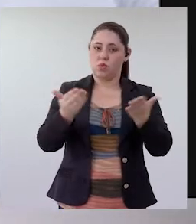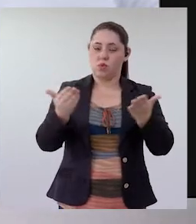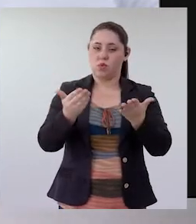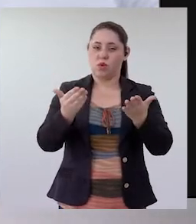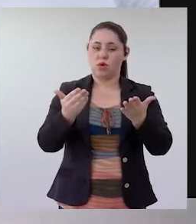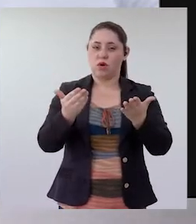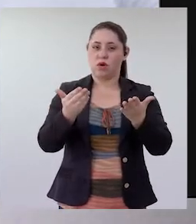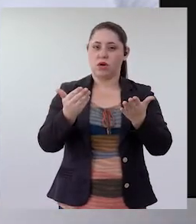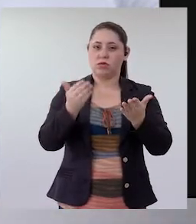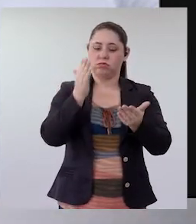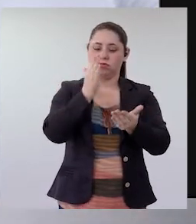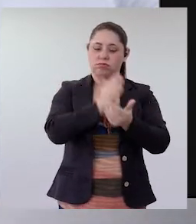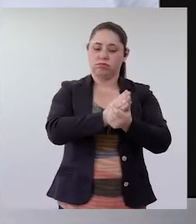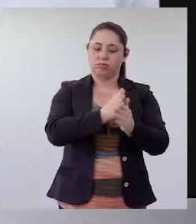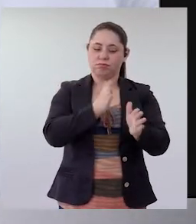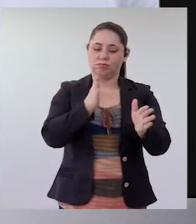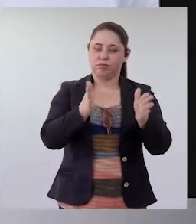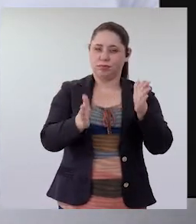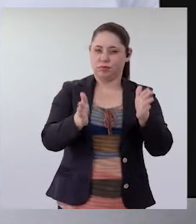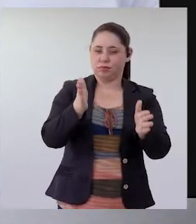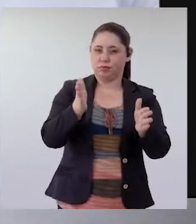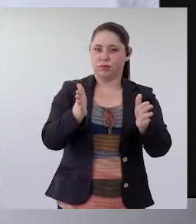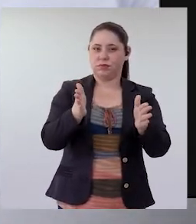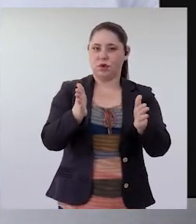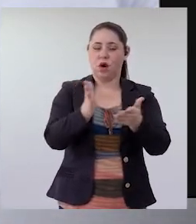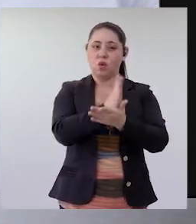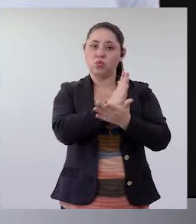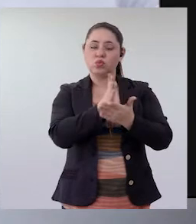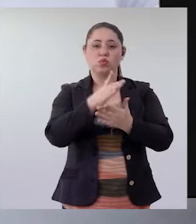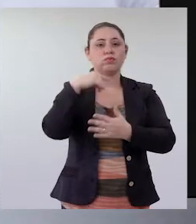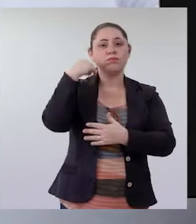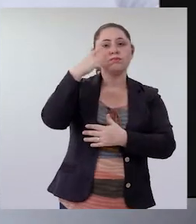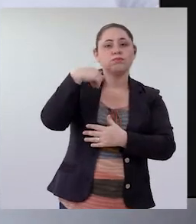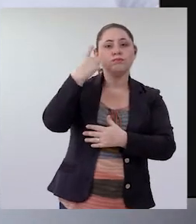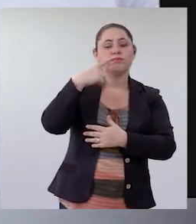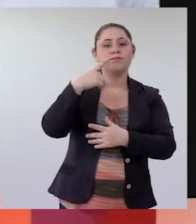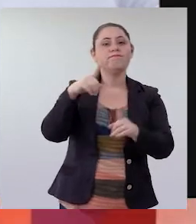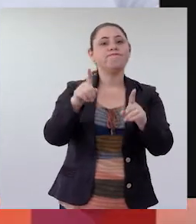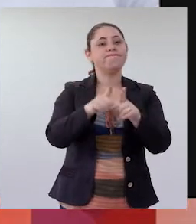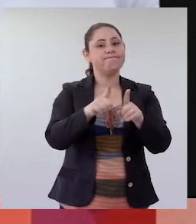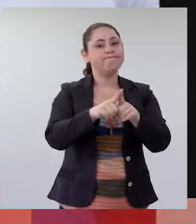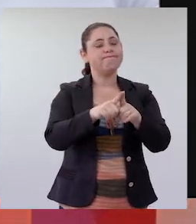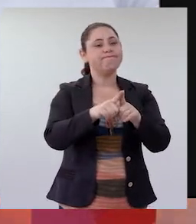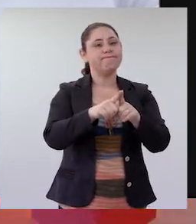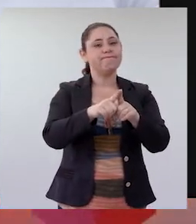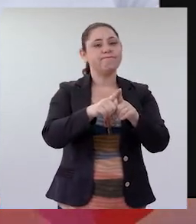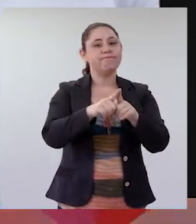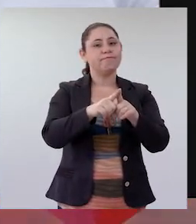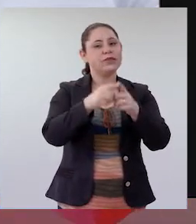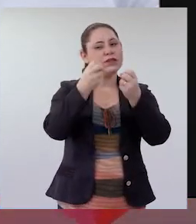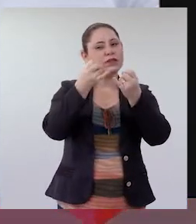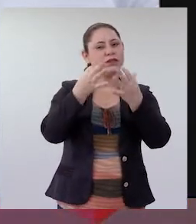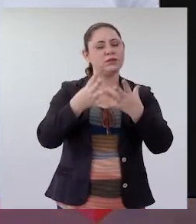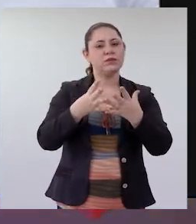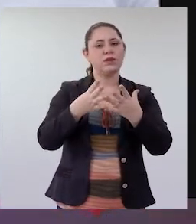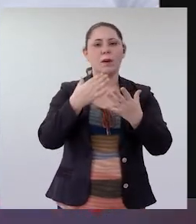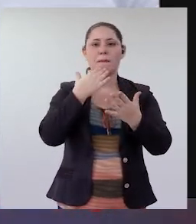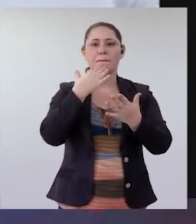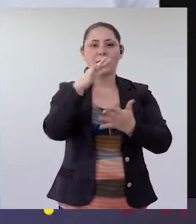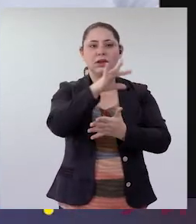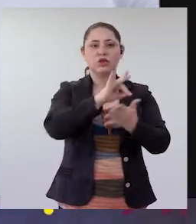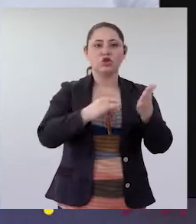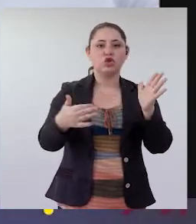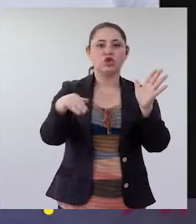né, desse processo. Alguns advogados também já relatam aumento, não necessariamente que os